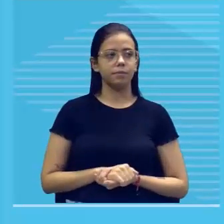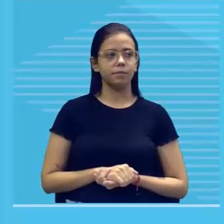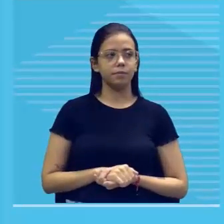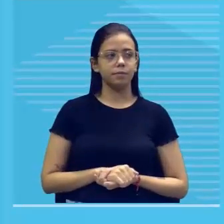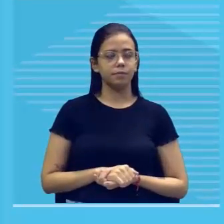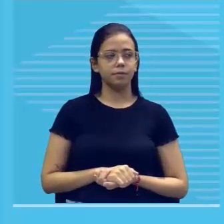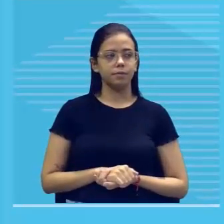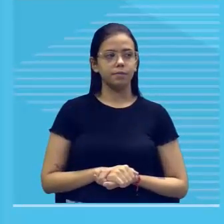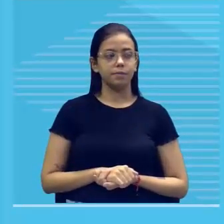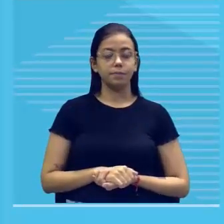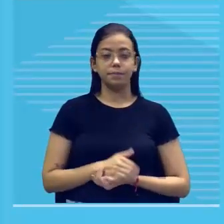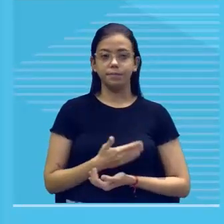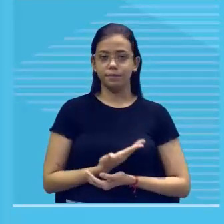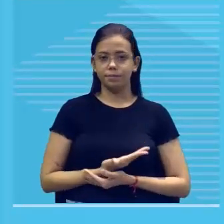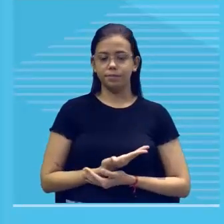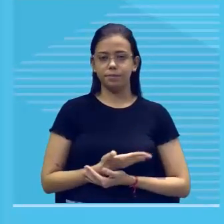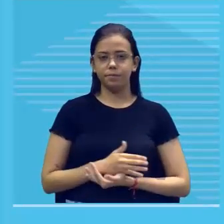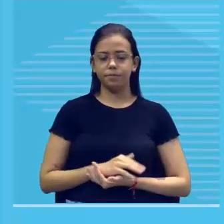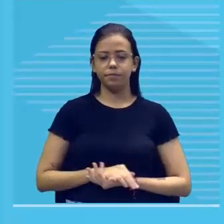tu tem